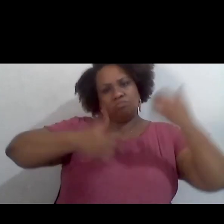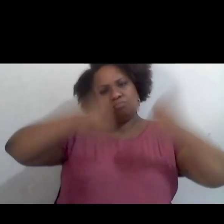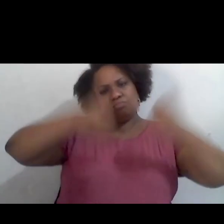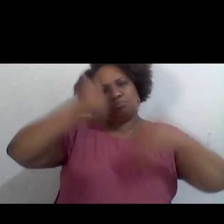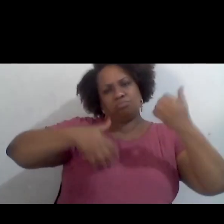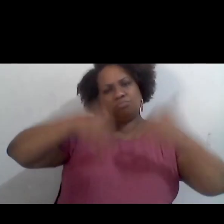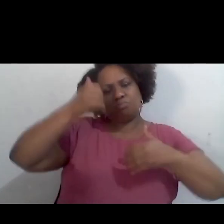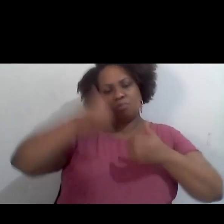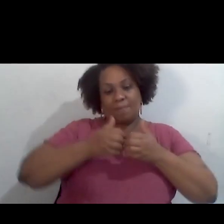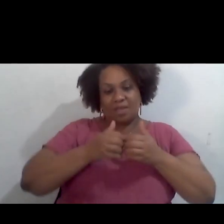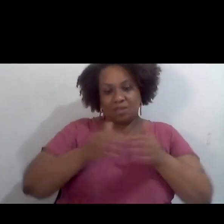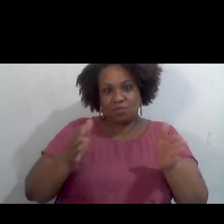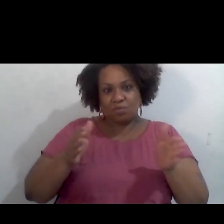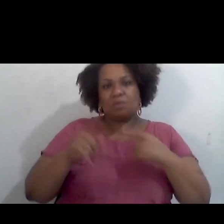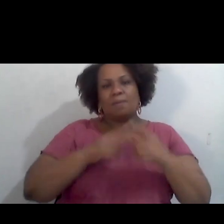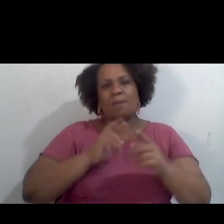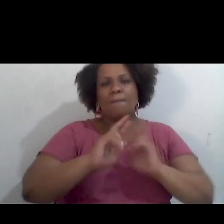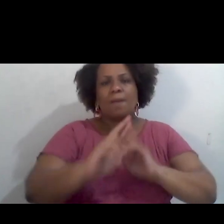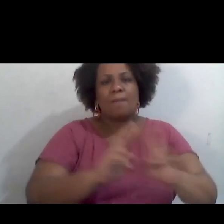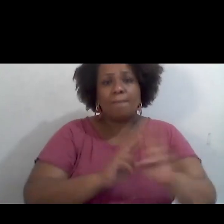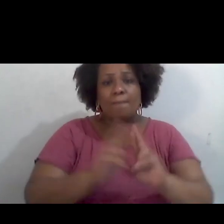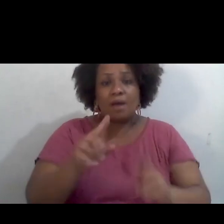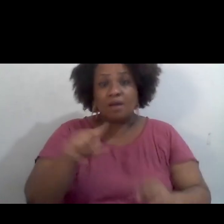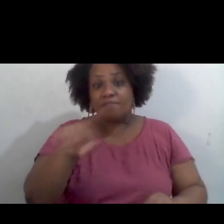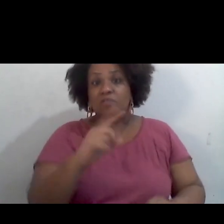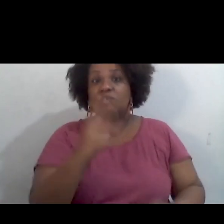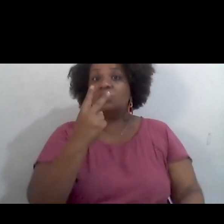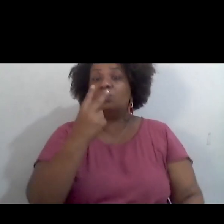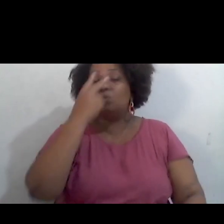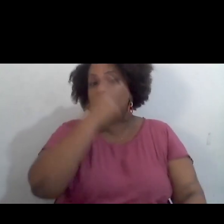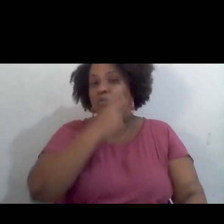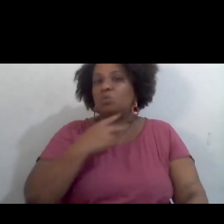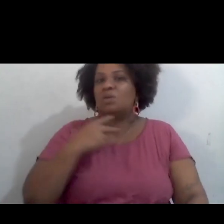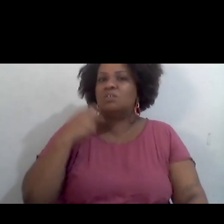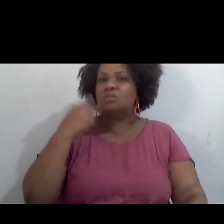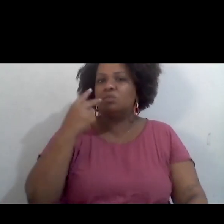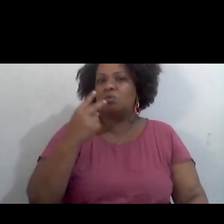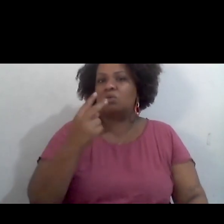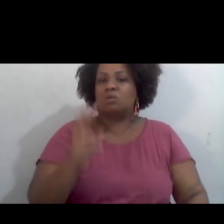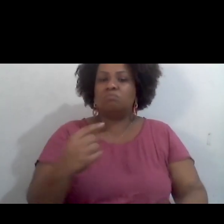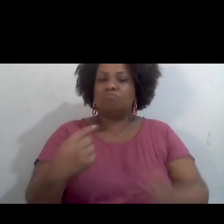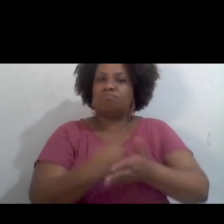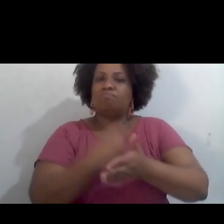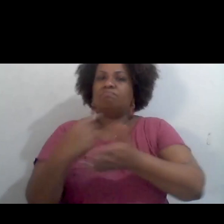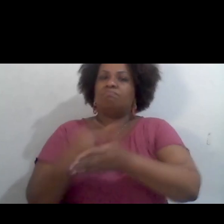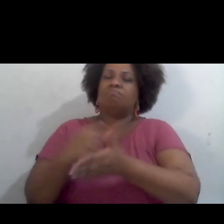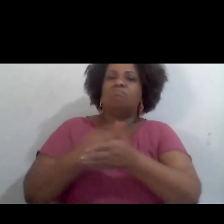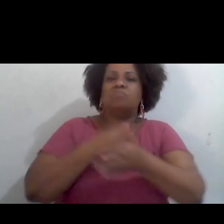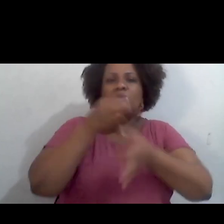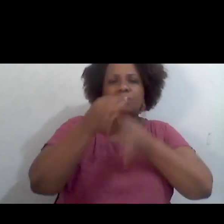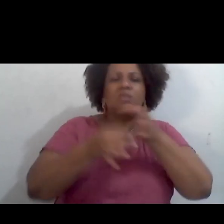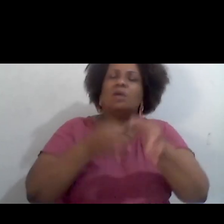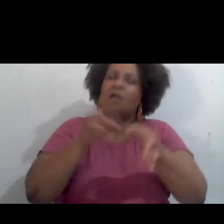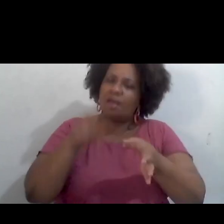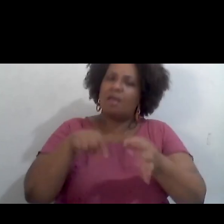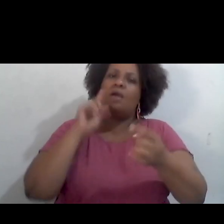abertura quanto nas devolutivas, e 2 horas para as pessoas participantes falarem, que esse é o objetivo mesmo de